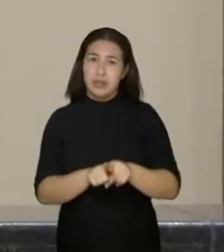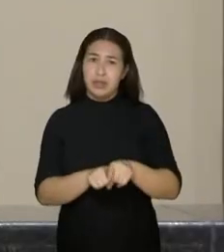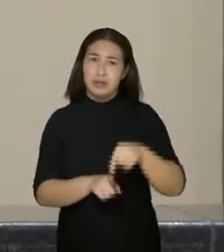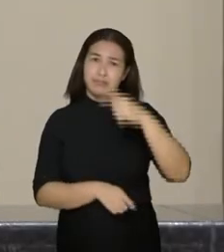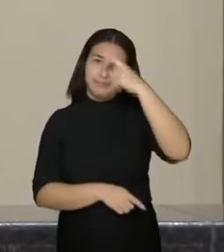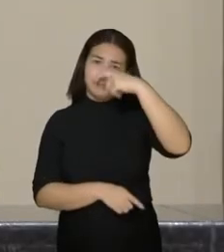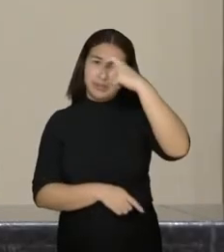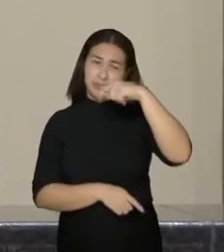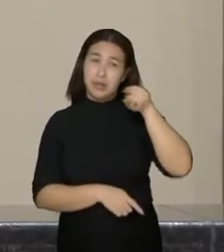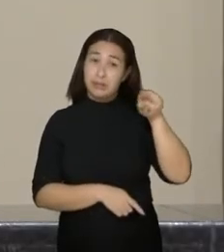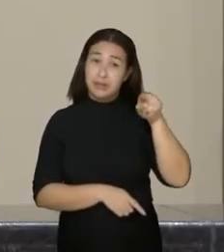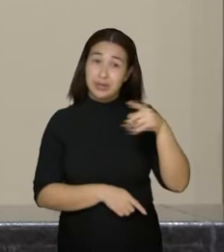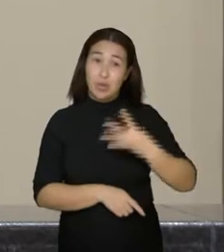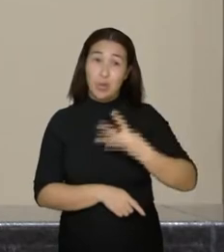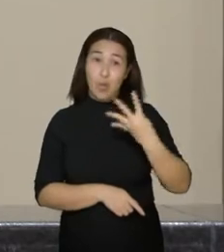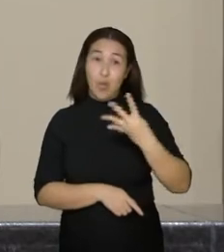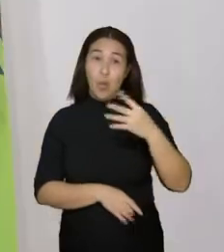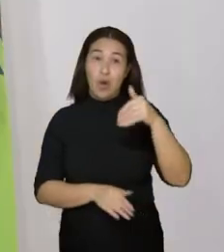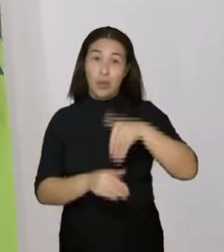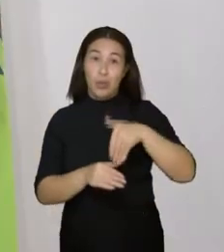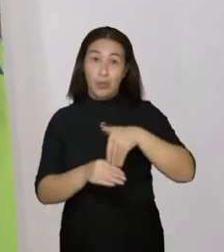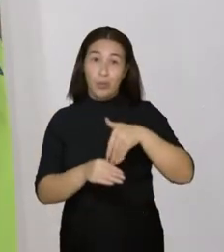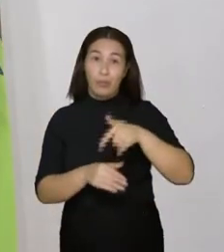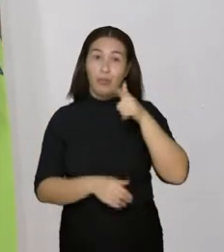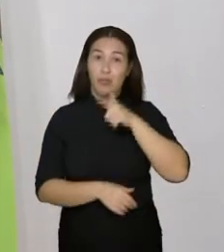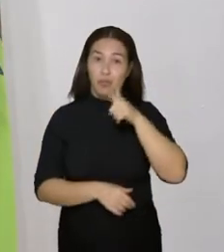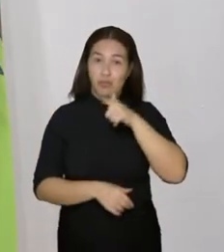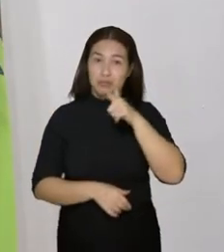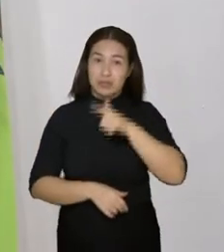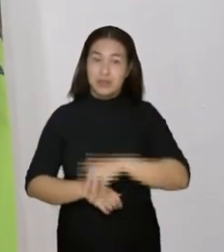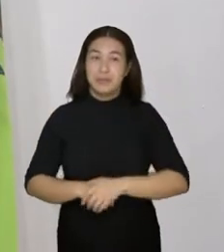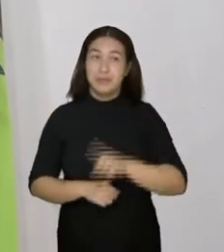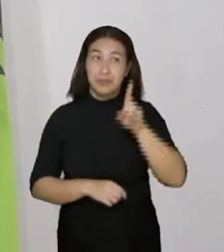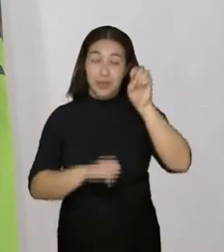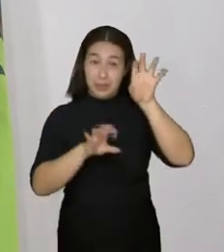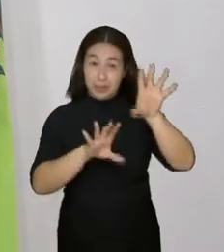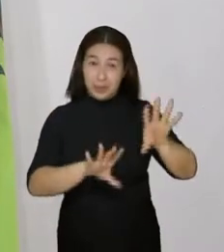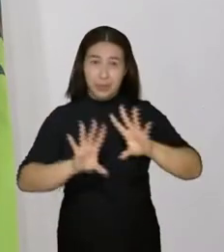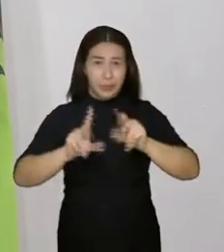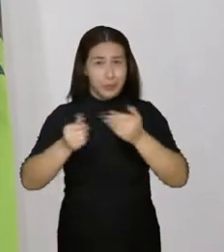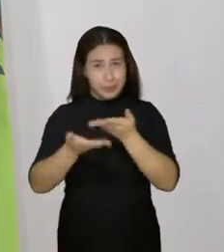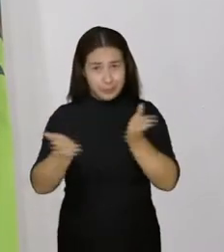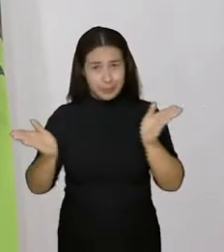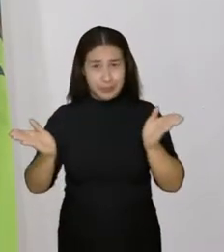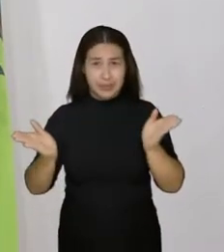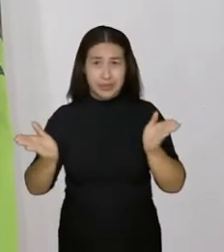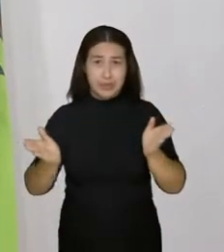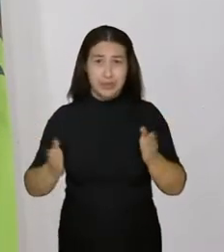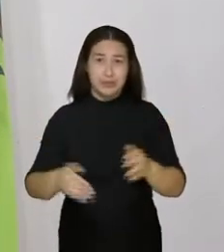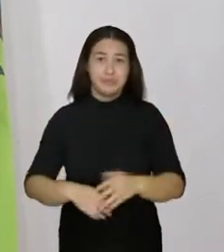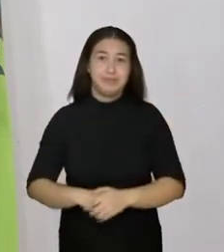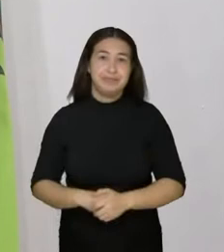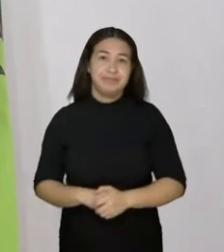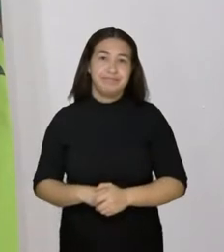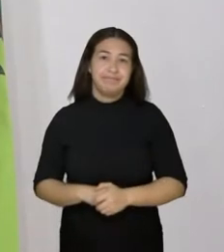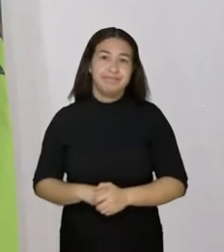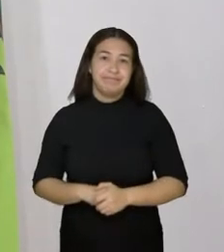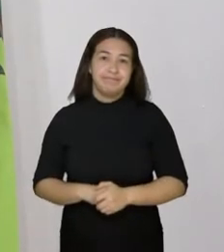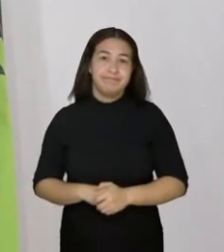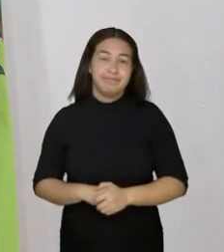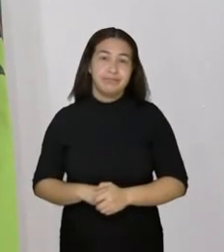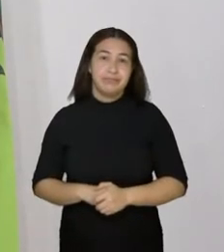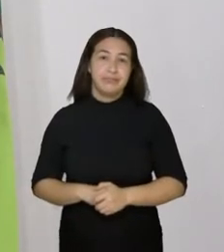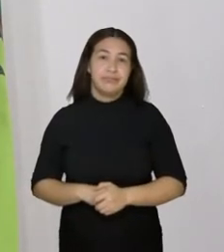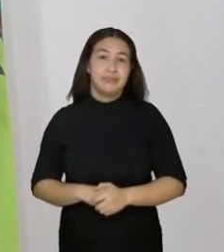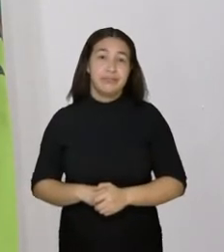o quarto mandato né o quarto mandato e que Deus possa abençoar a todos vocês eu sinto esses Por estarem aqui no plenário